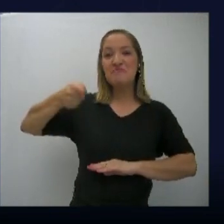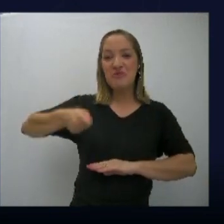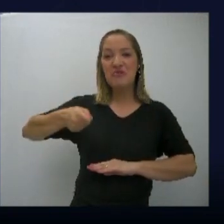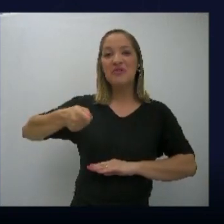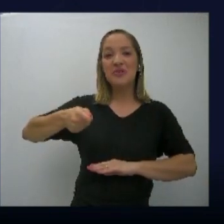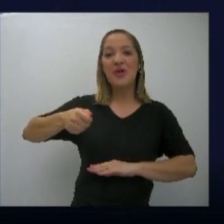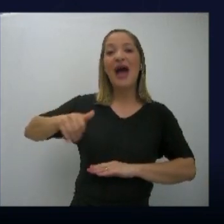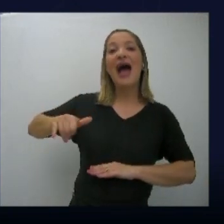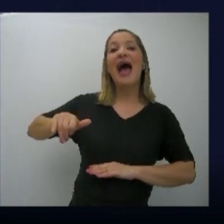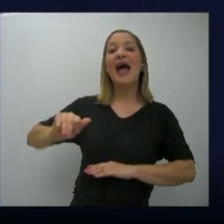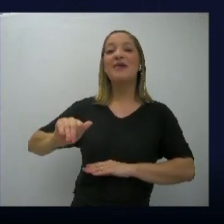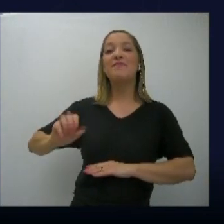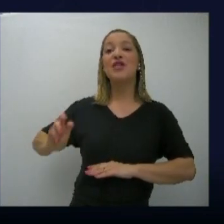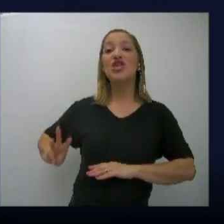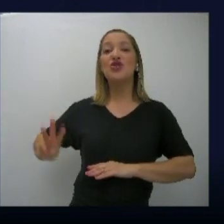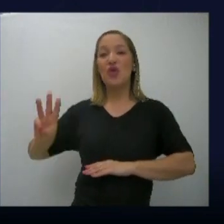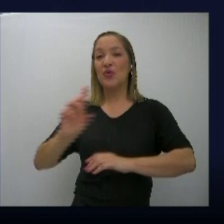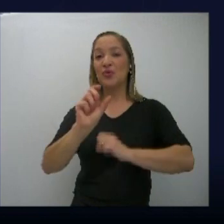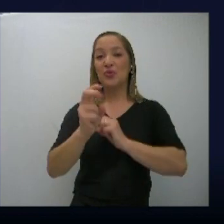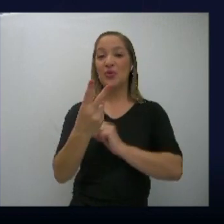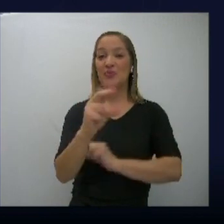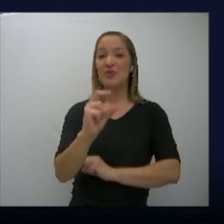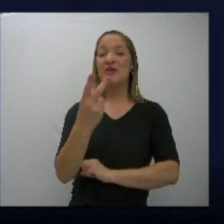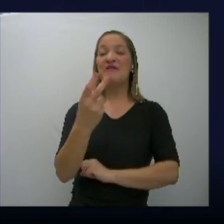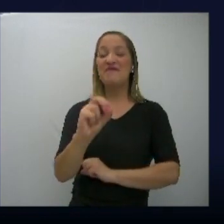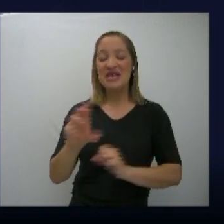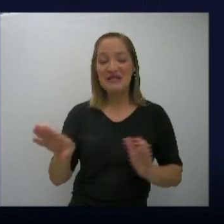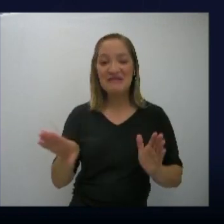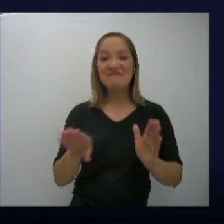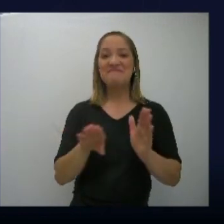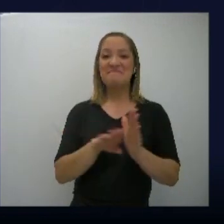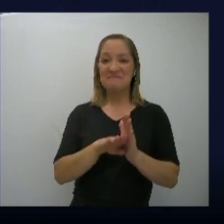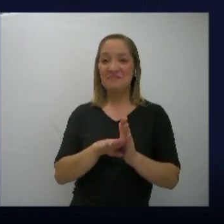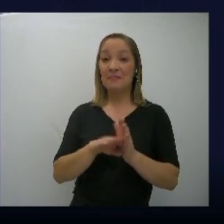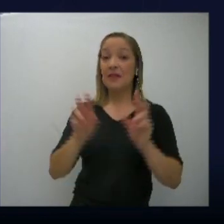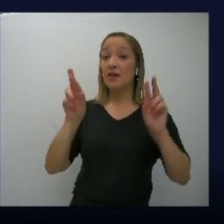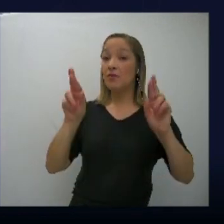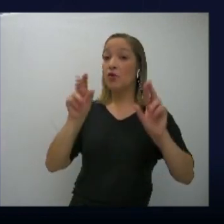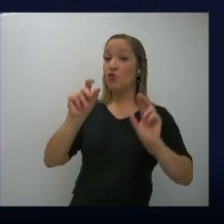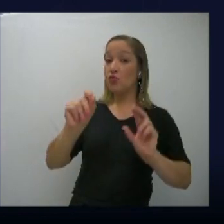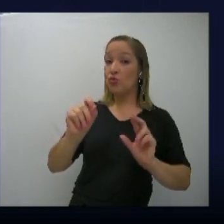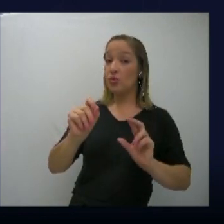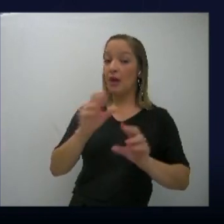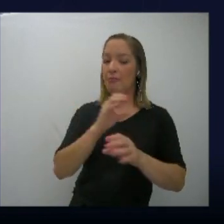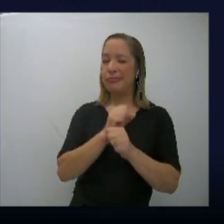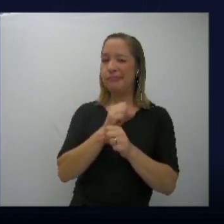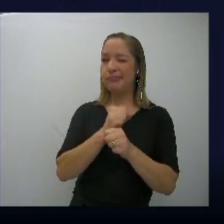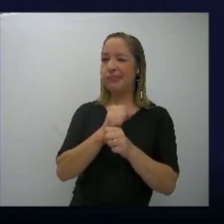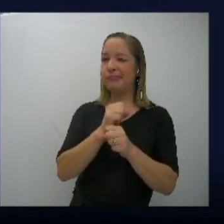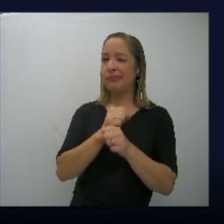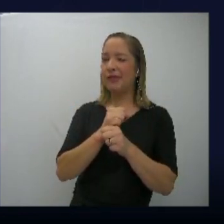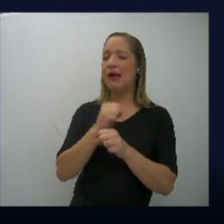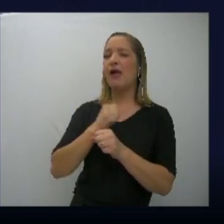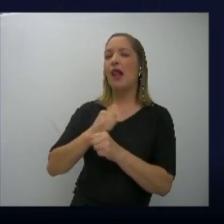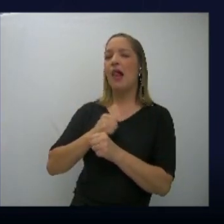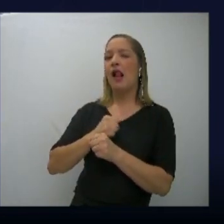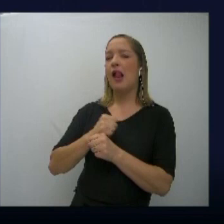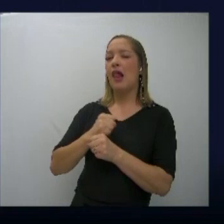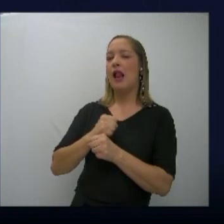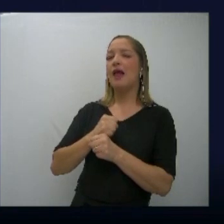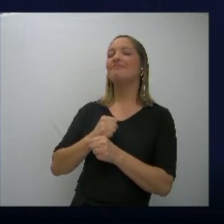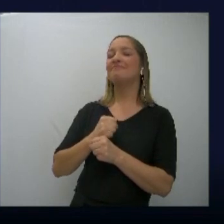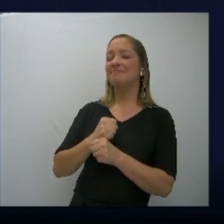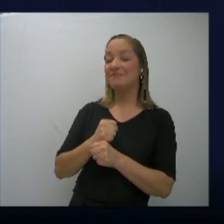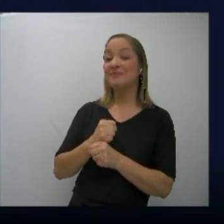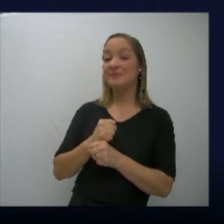aqui ou 2020 também a gente vai bater essa marca esperamos a esses números chegar por décadas e aí para passar a bola por